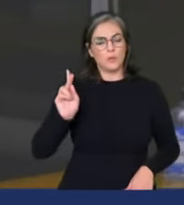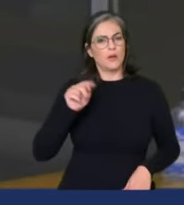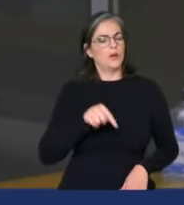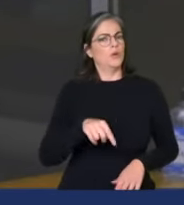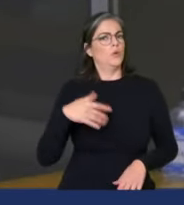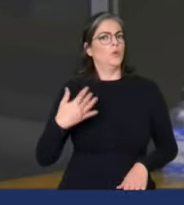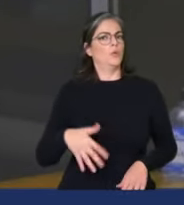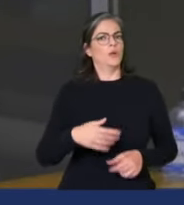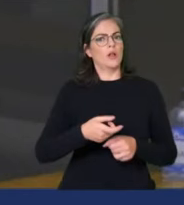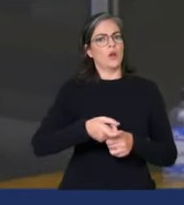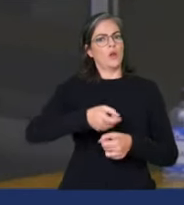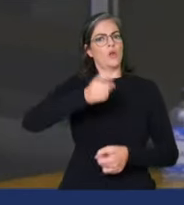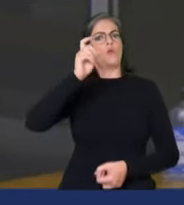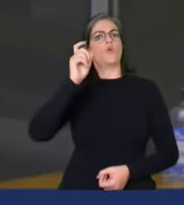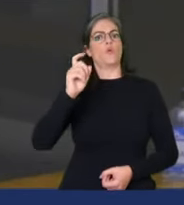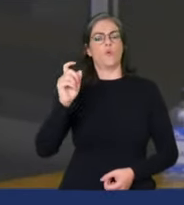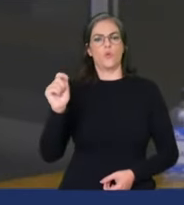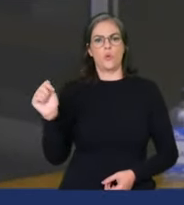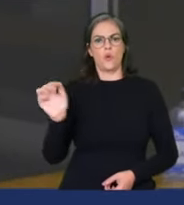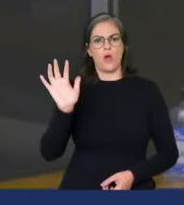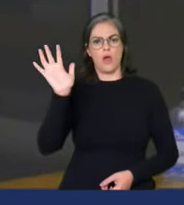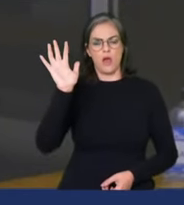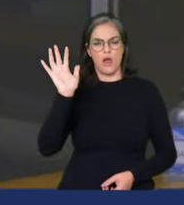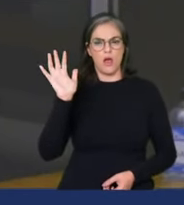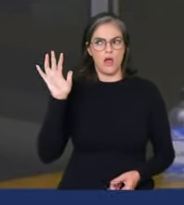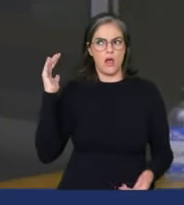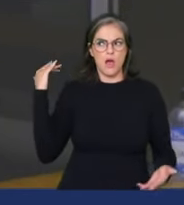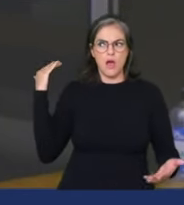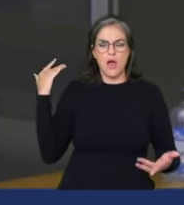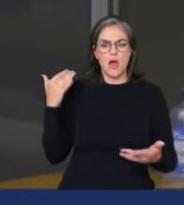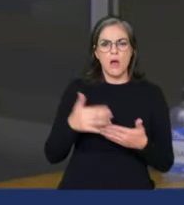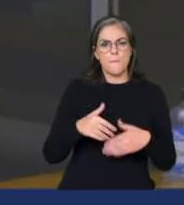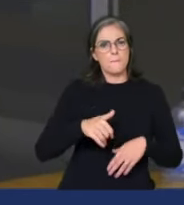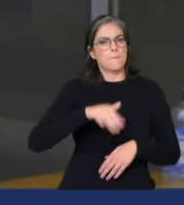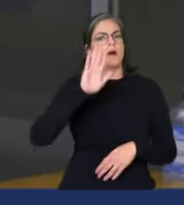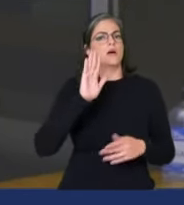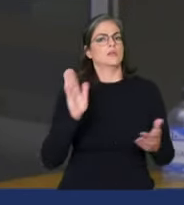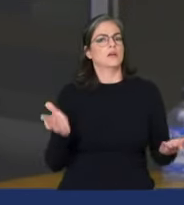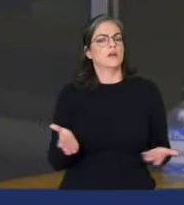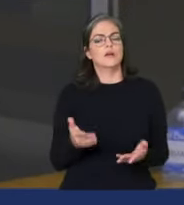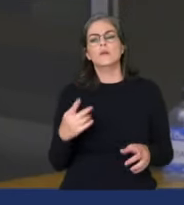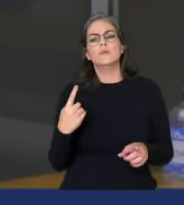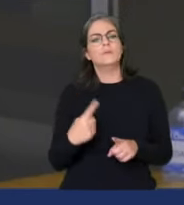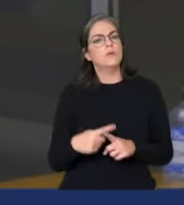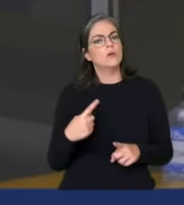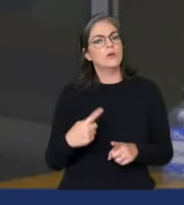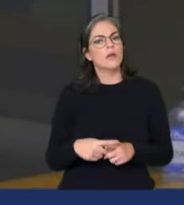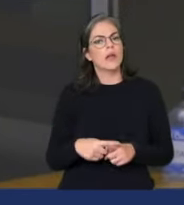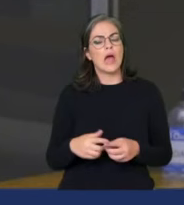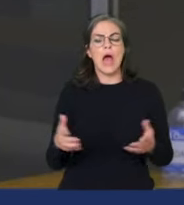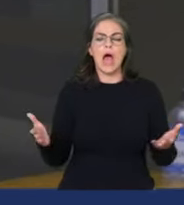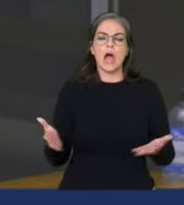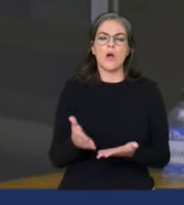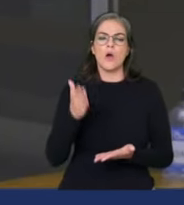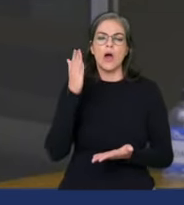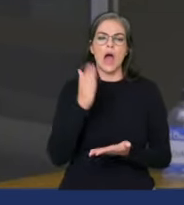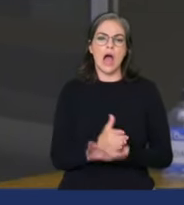história, a gente pergunta, foi porque acabou a corrupção? Não.